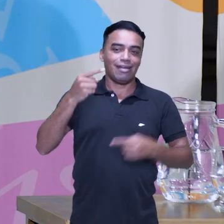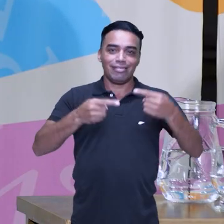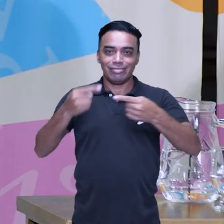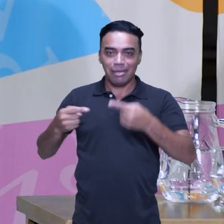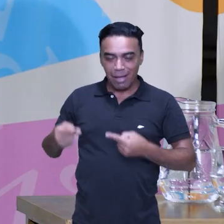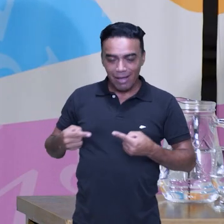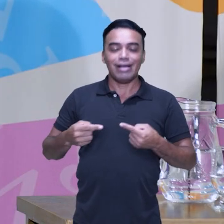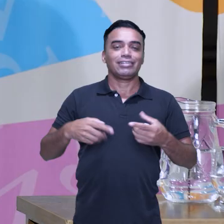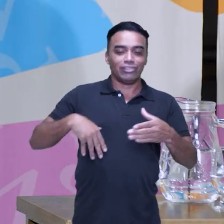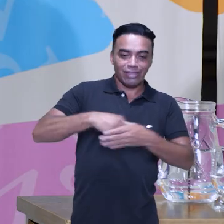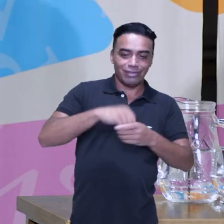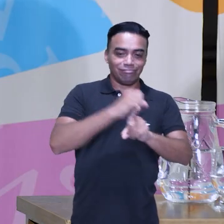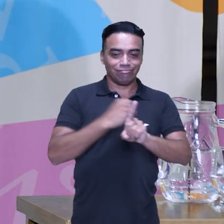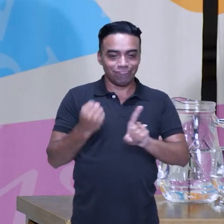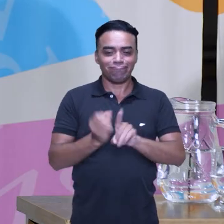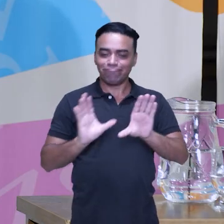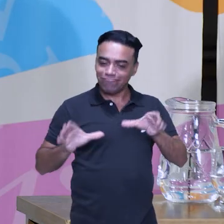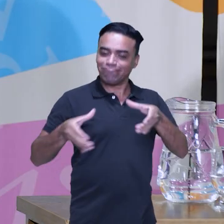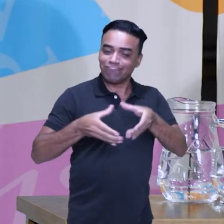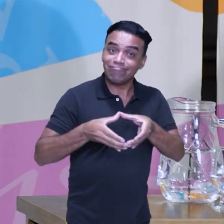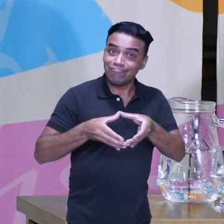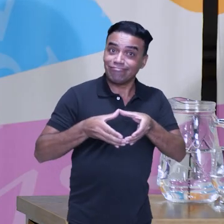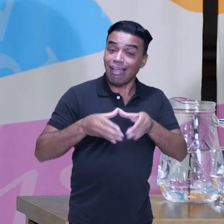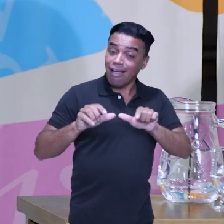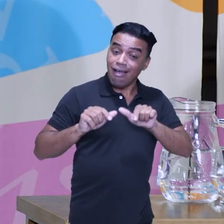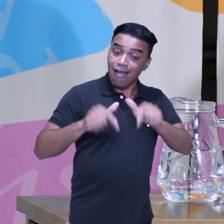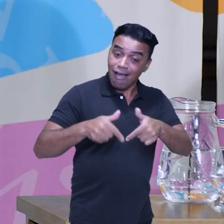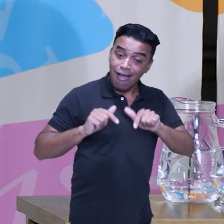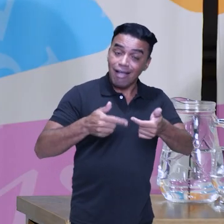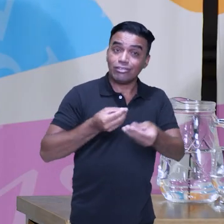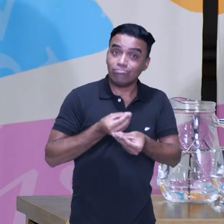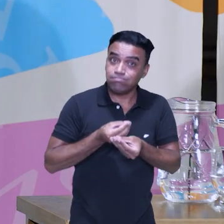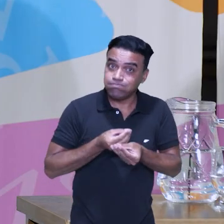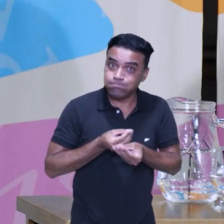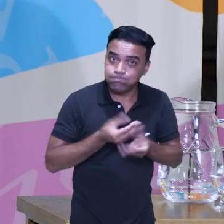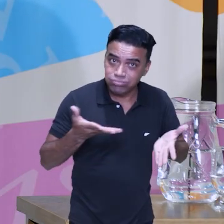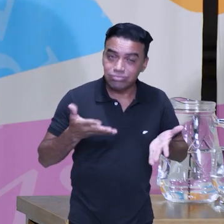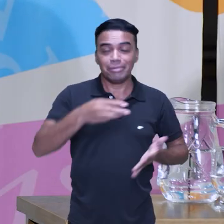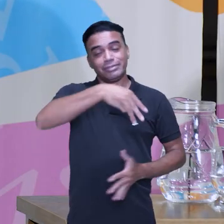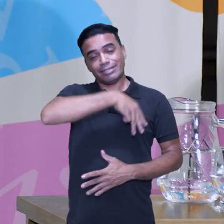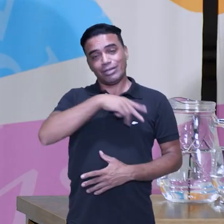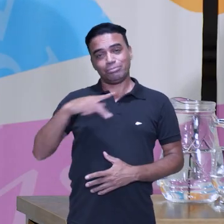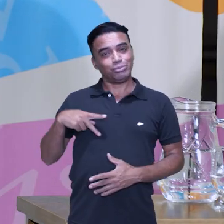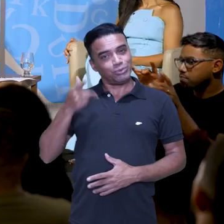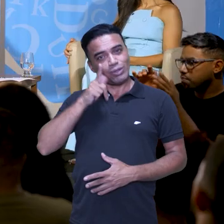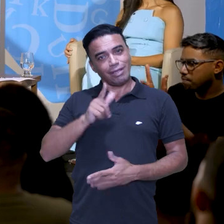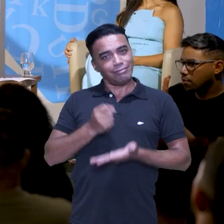debate mesmo na sociedade, na coletividade, para que essas ações possam ser viabilizadas por meio do Ministério